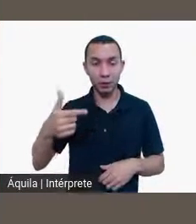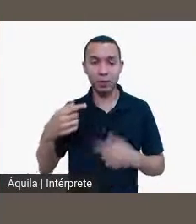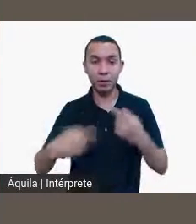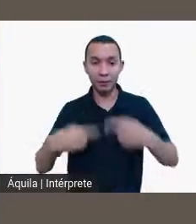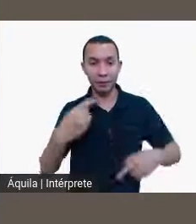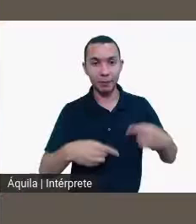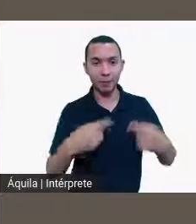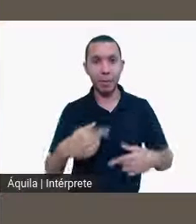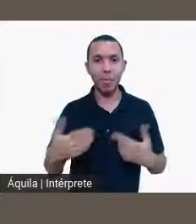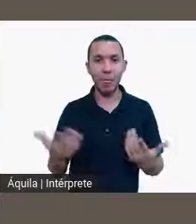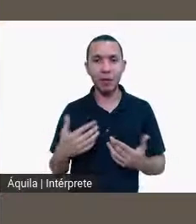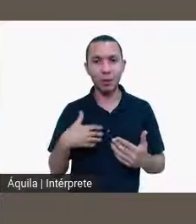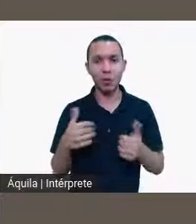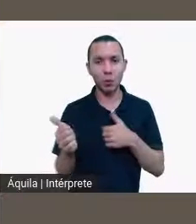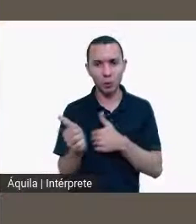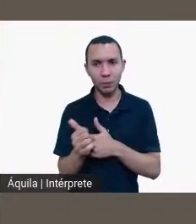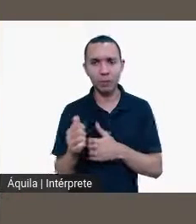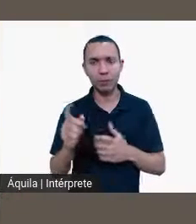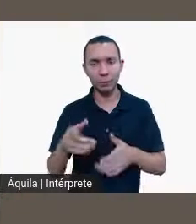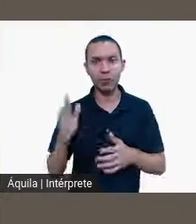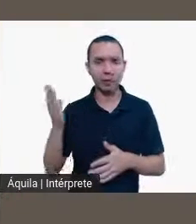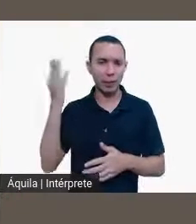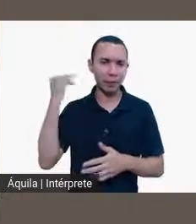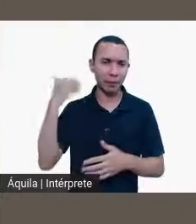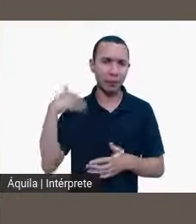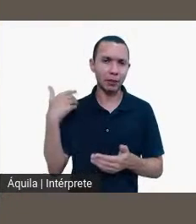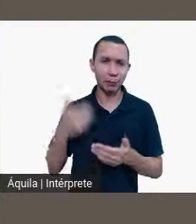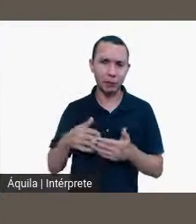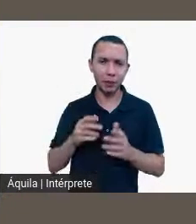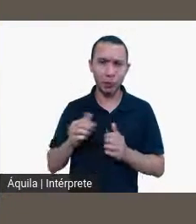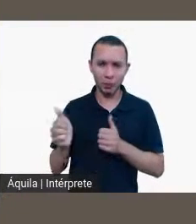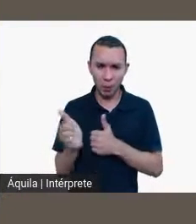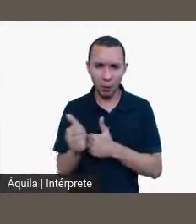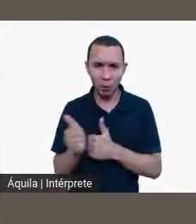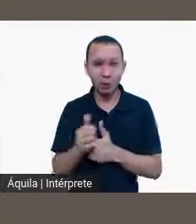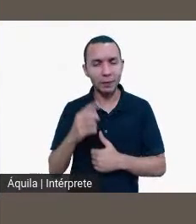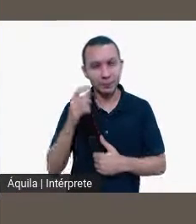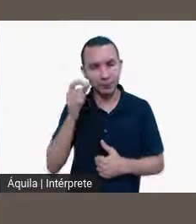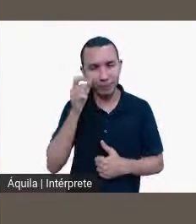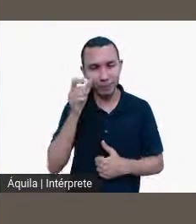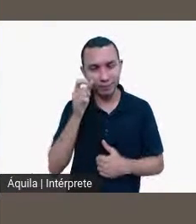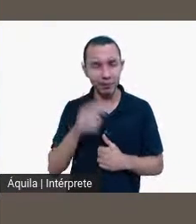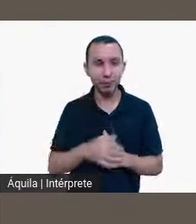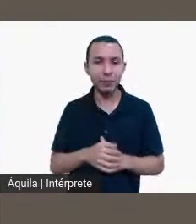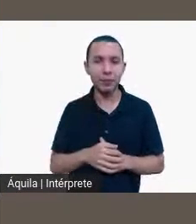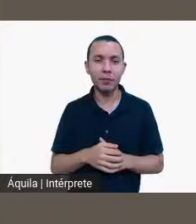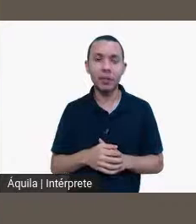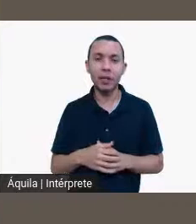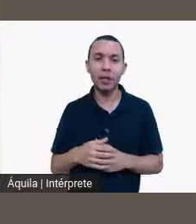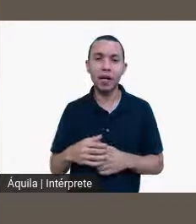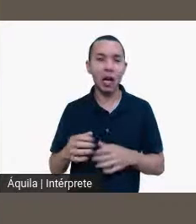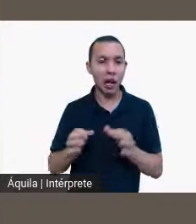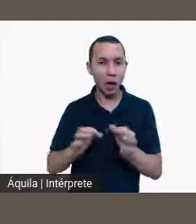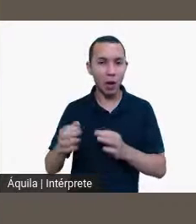eu estou acompanhando desde o início. A pedido da organização, eu vou